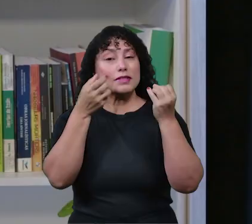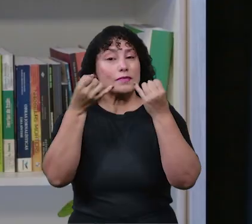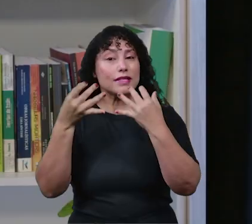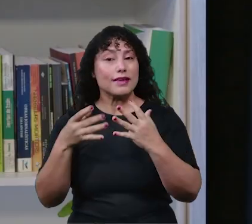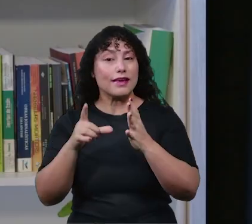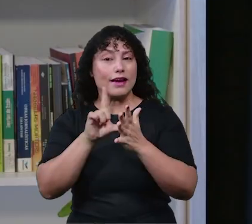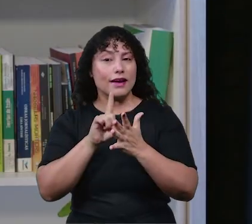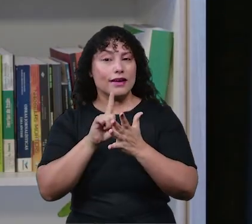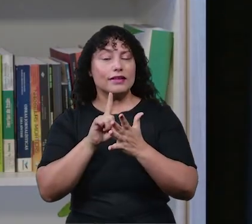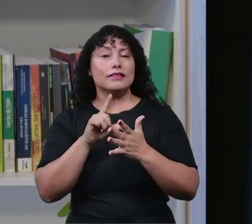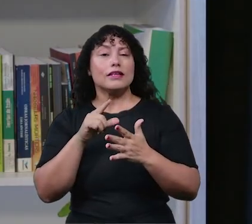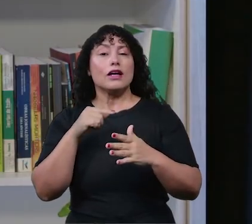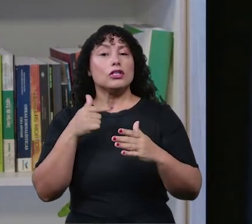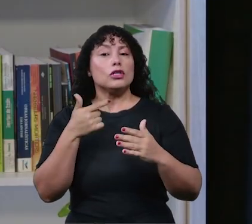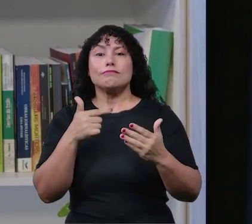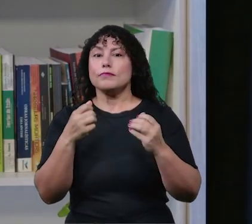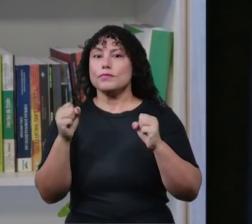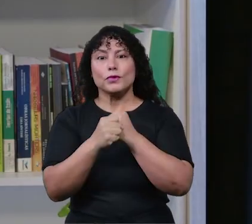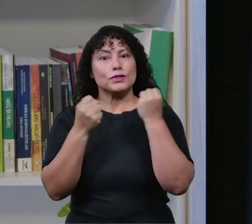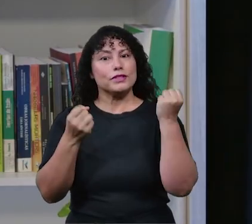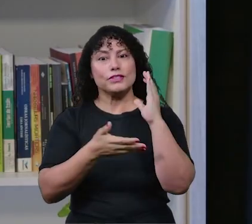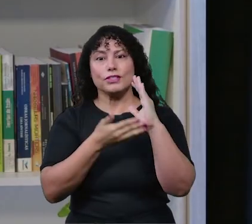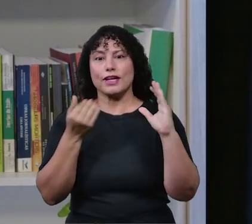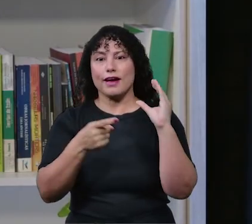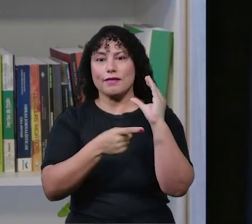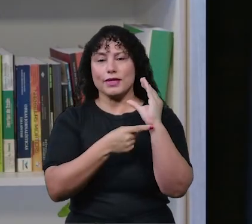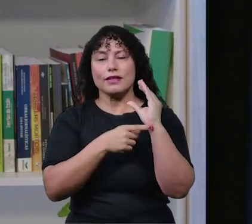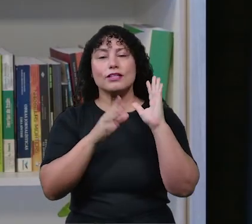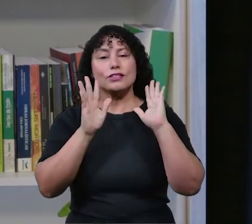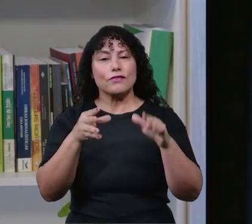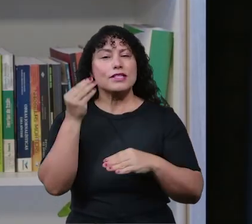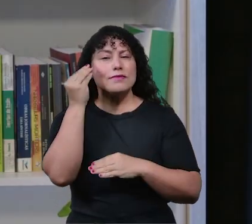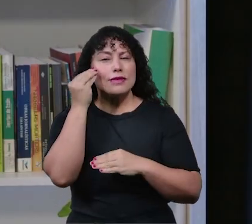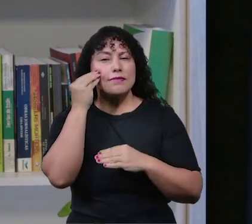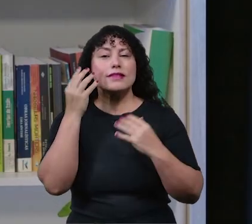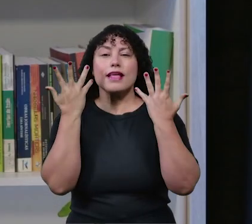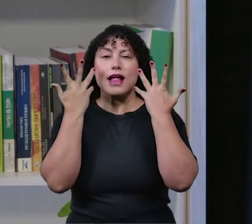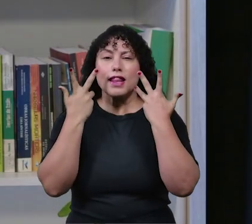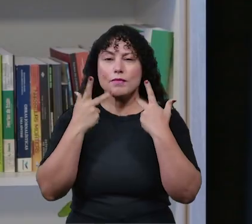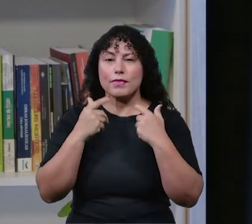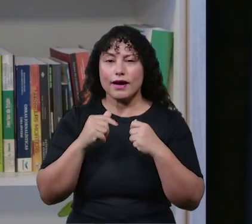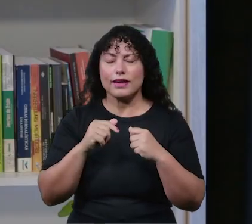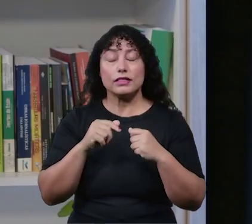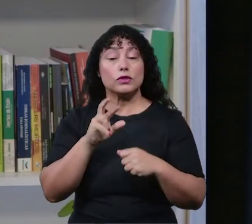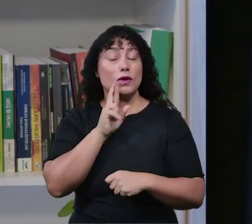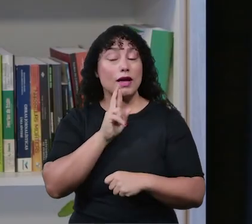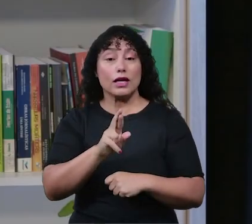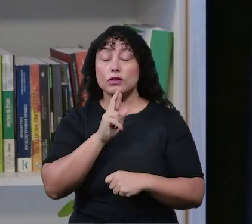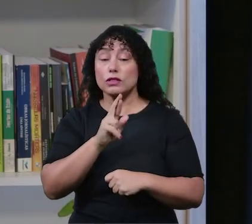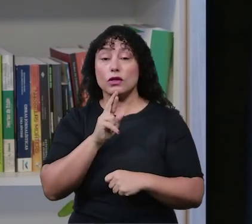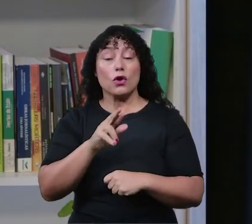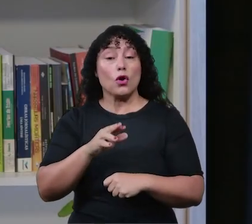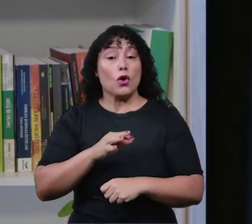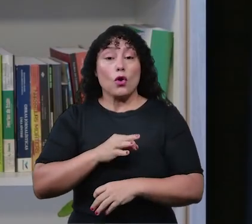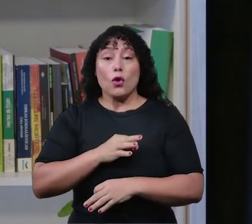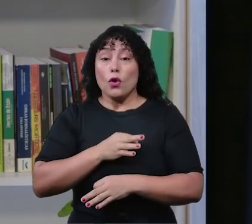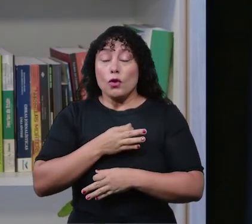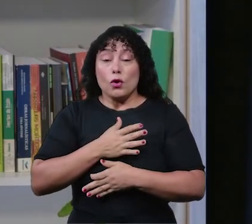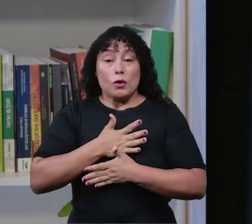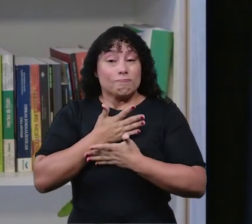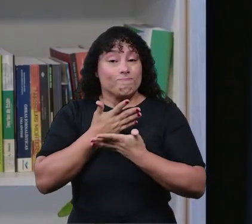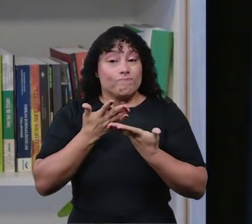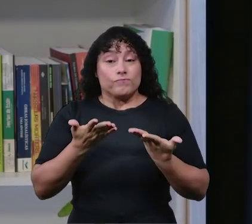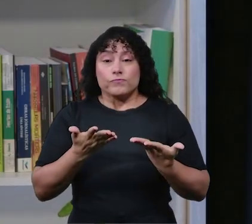como eu disse antes, a gente não pode ficar sem a amígdala, porque esse experimento já foi feito com animais e os resultados são